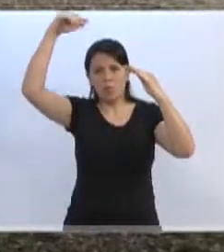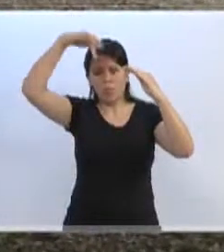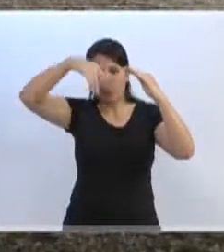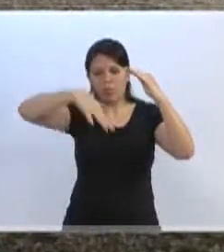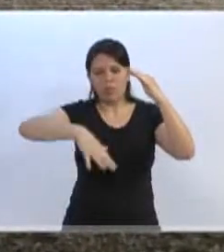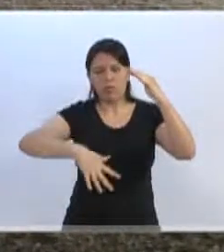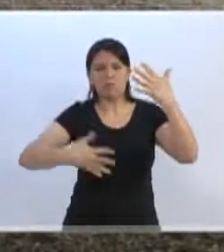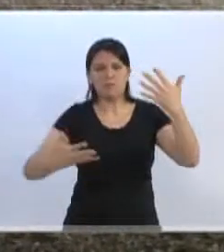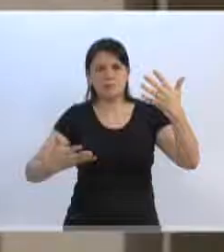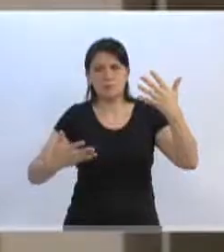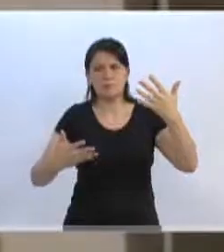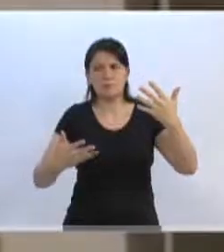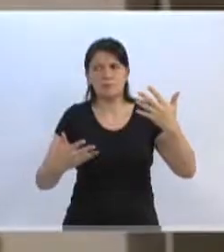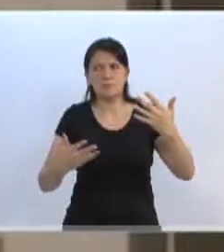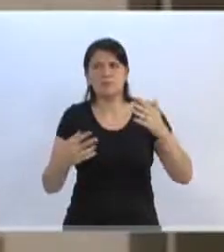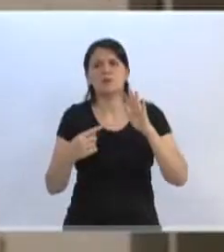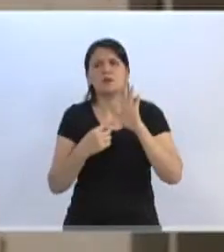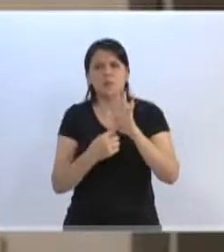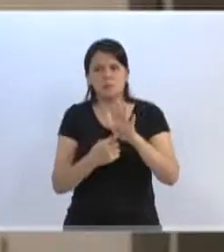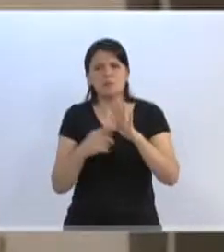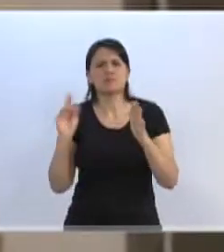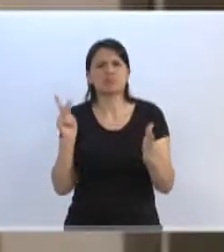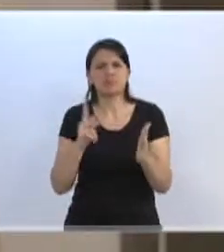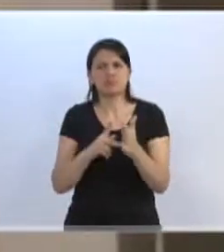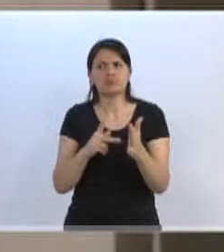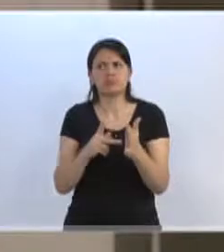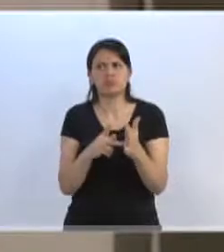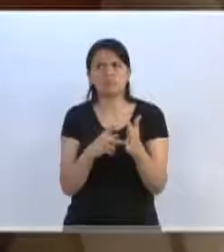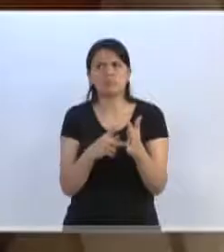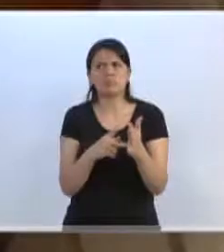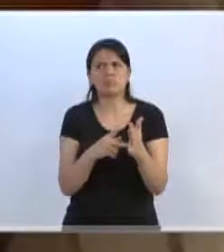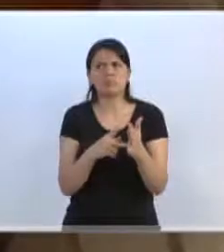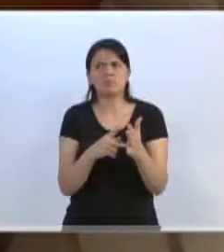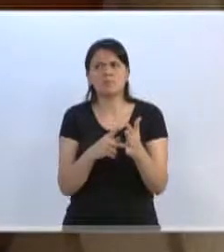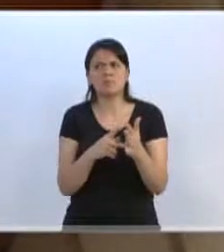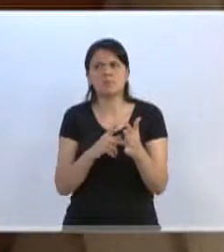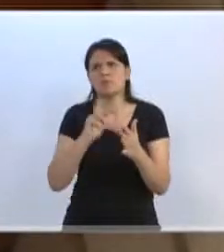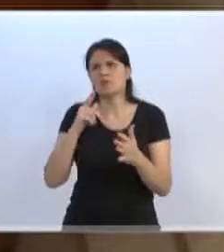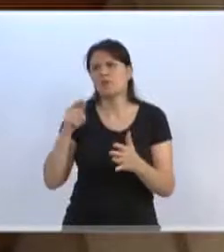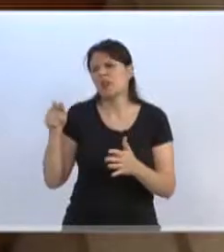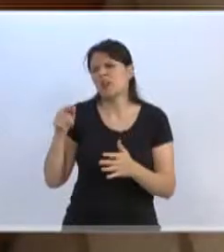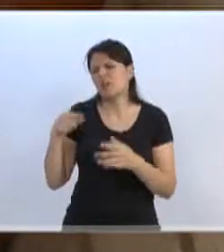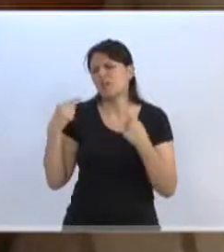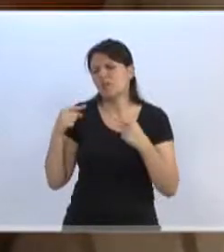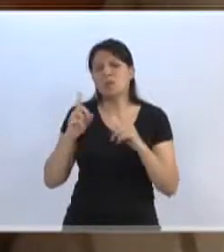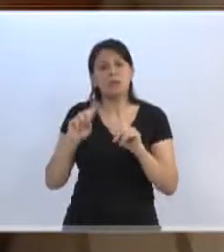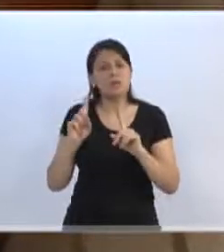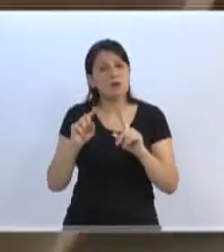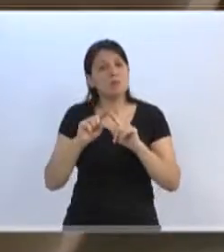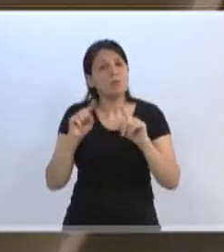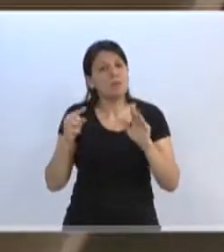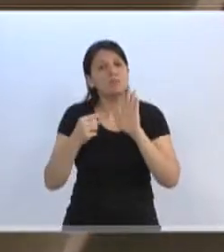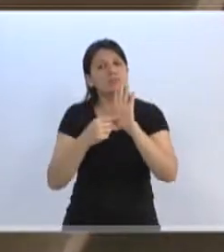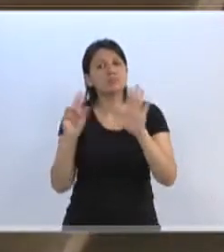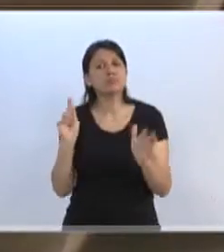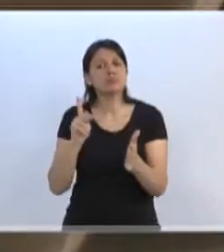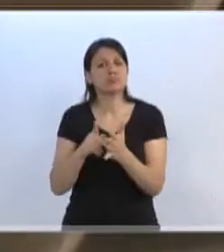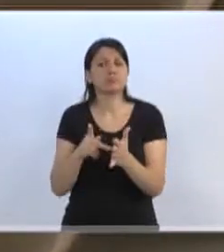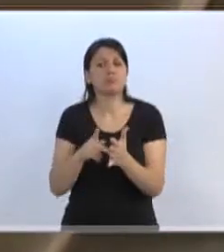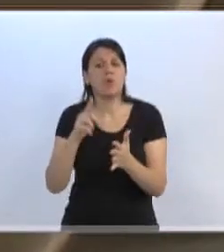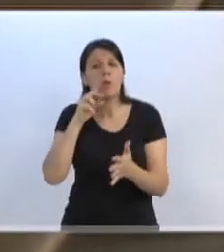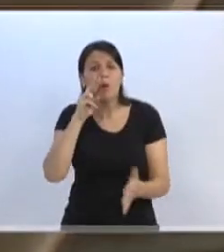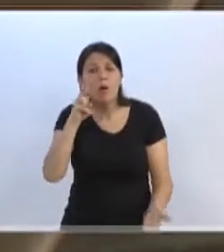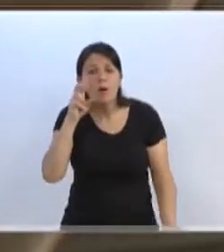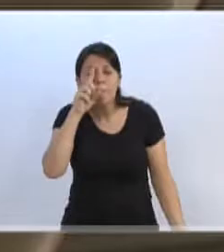chuva mesmo pra pegar realmente a situação da escola para onde não estão aumentando olha aí olha o perigo que